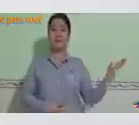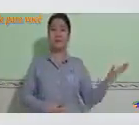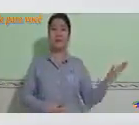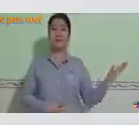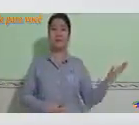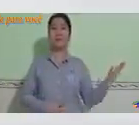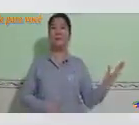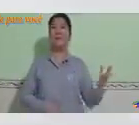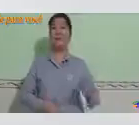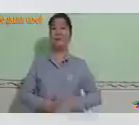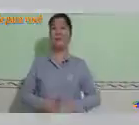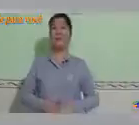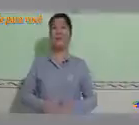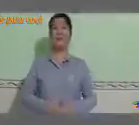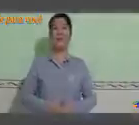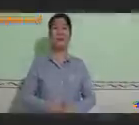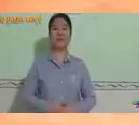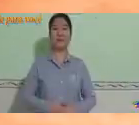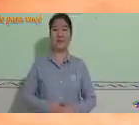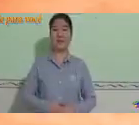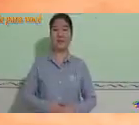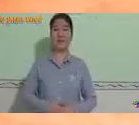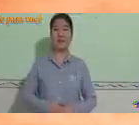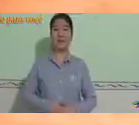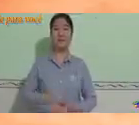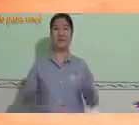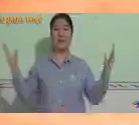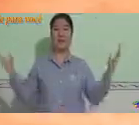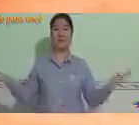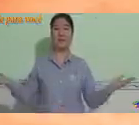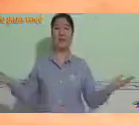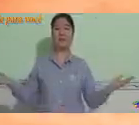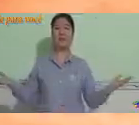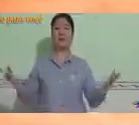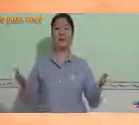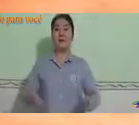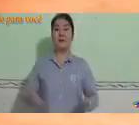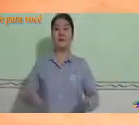Veja aqui como deve ser feita uma limpeza de pele profunda.